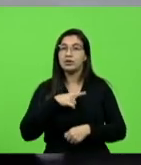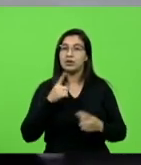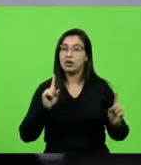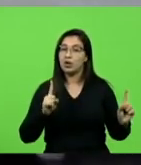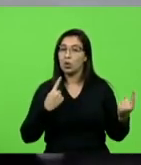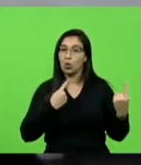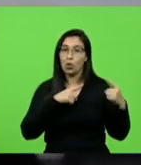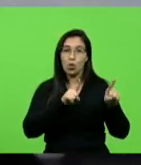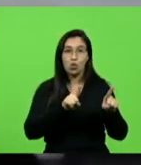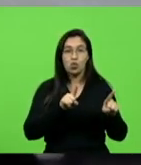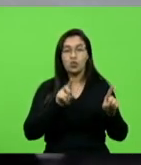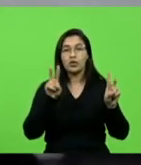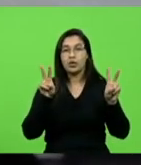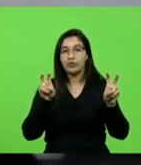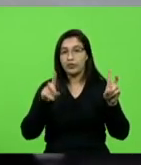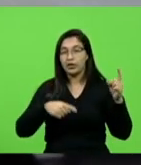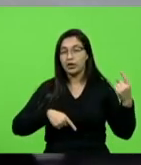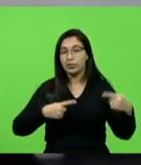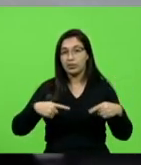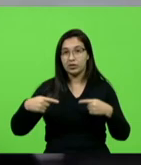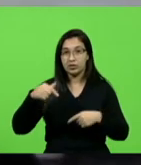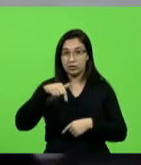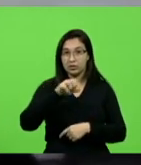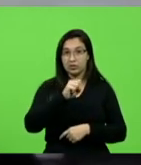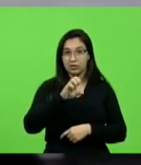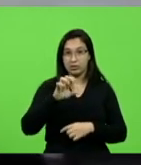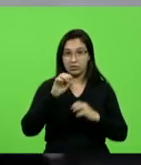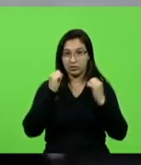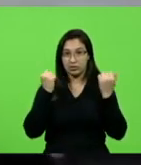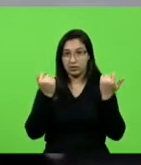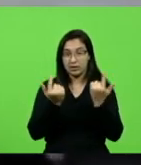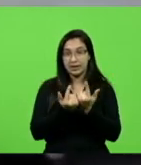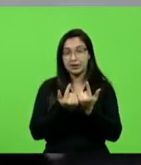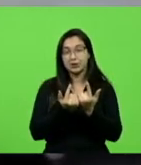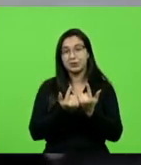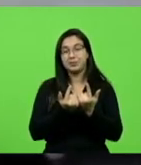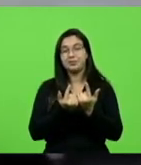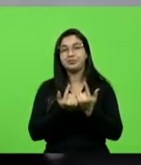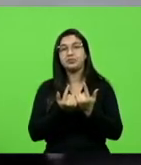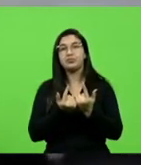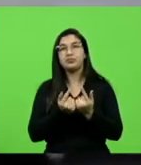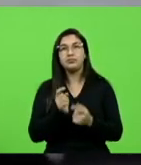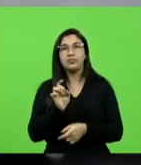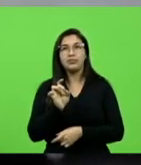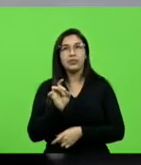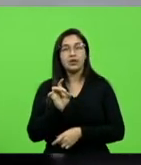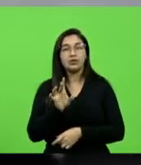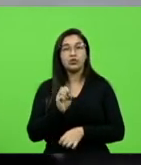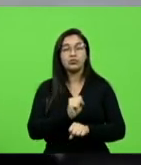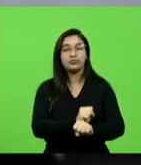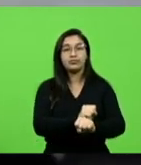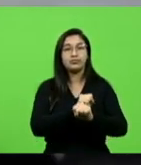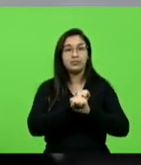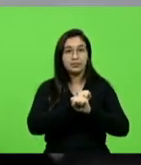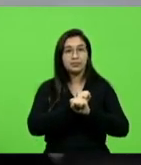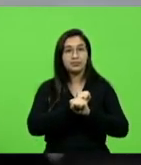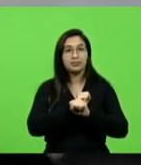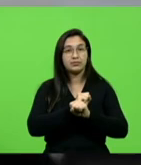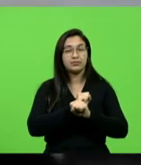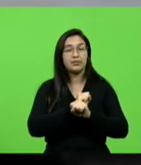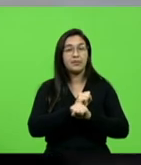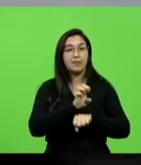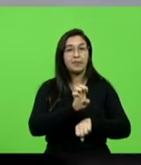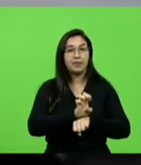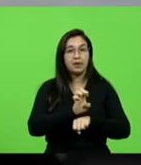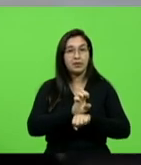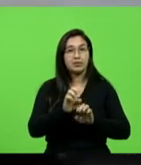ao tema em discussão aqui no Estado, na Casa Legislativa, apenas se suspenderá a eficácia da norma estadual na parte que